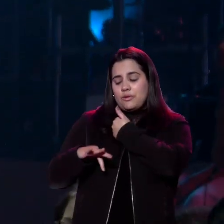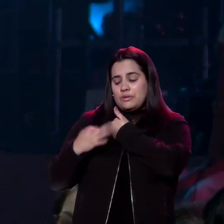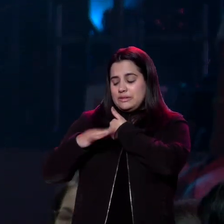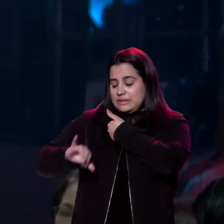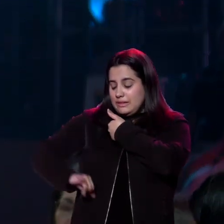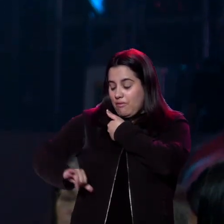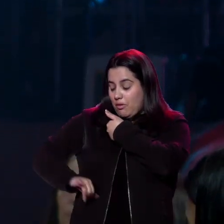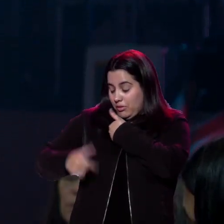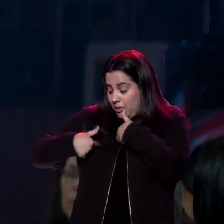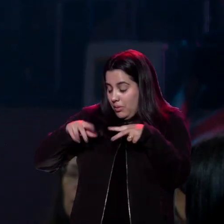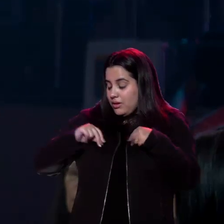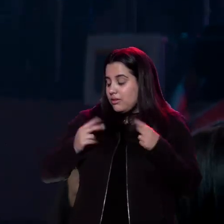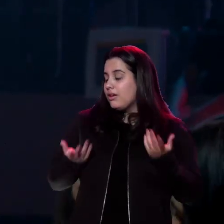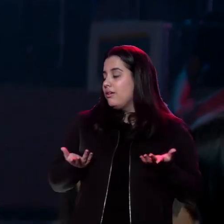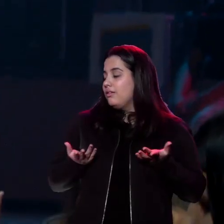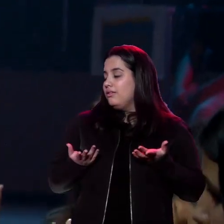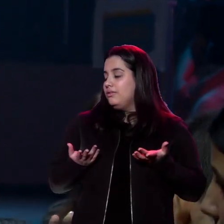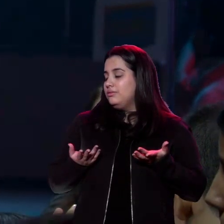que eu merecia